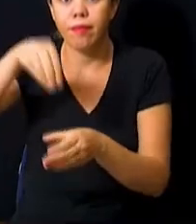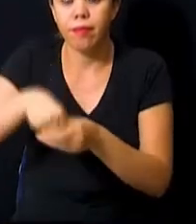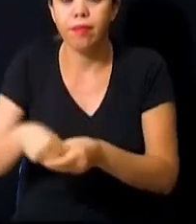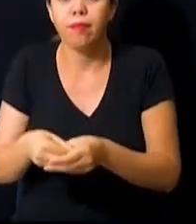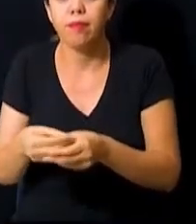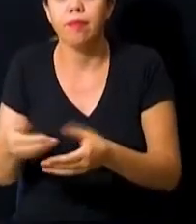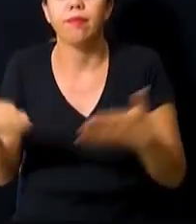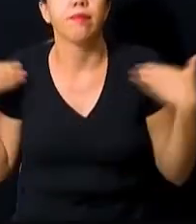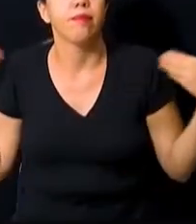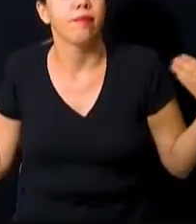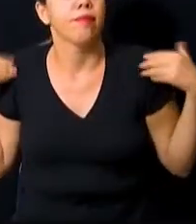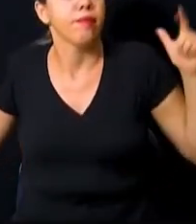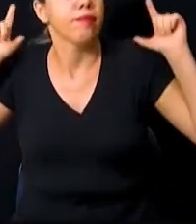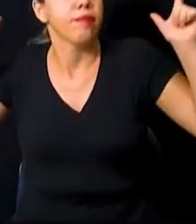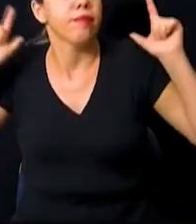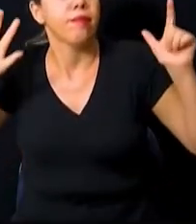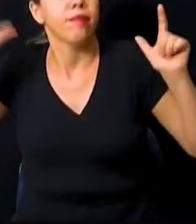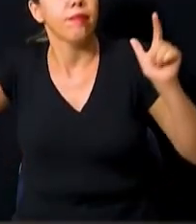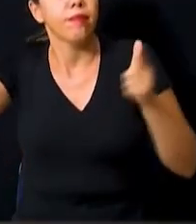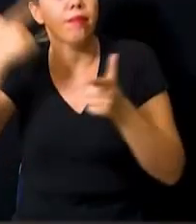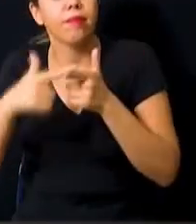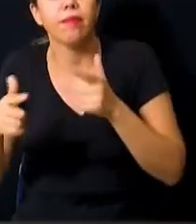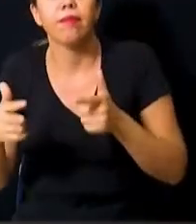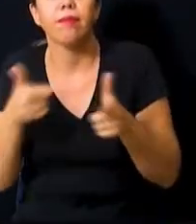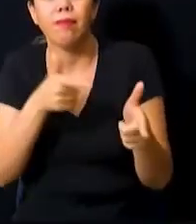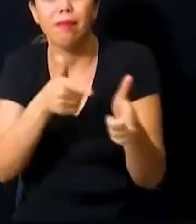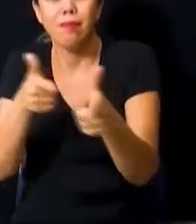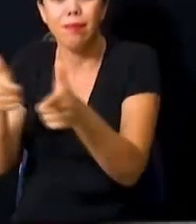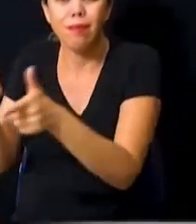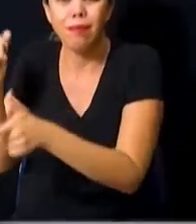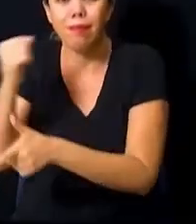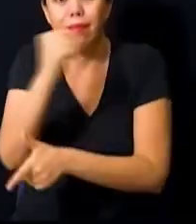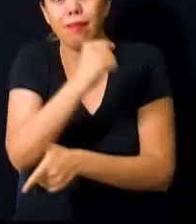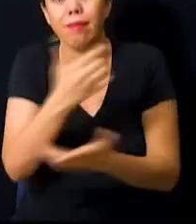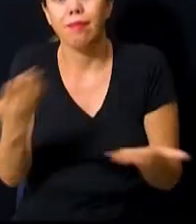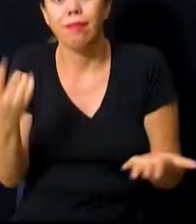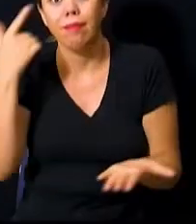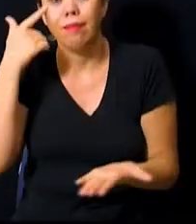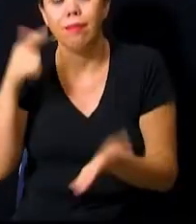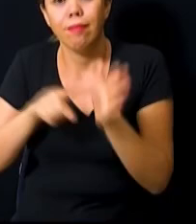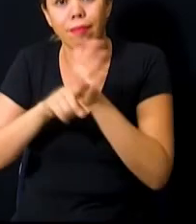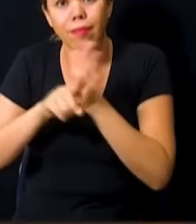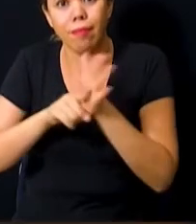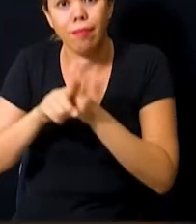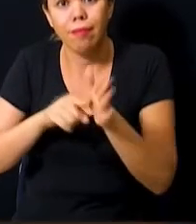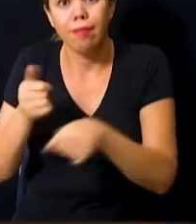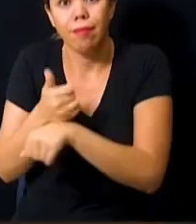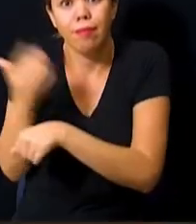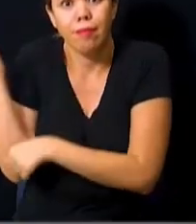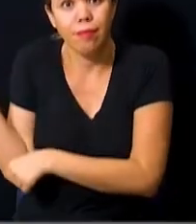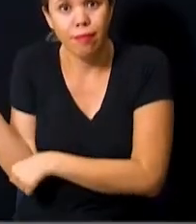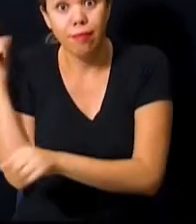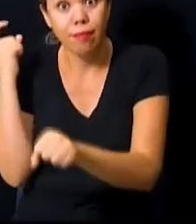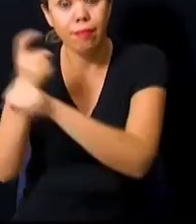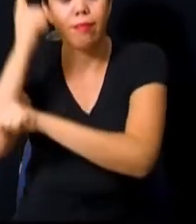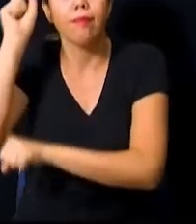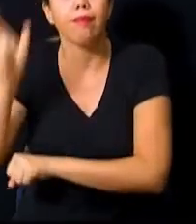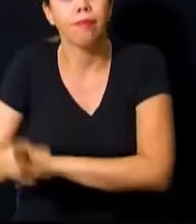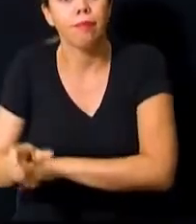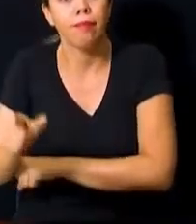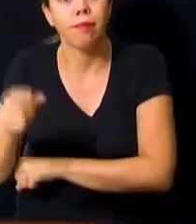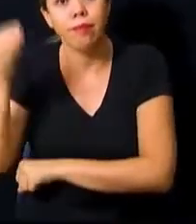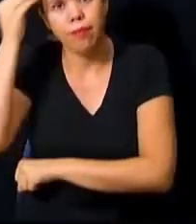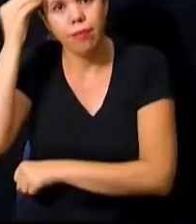se divertem na embarcação, ocorre um brutal assassinato e cabe agora ao detetive Hercule Poirot descobrir quem